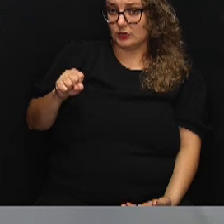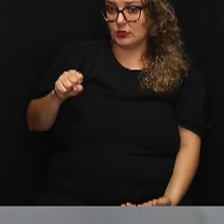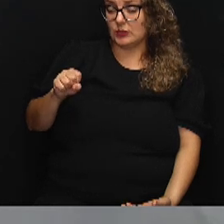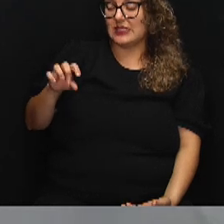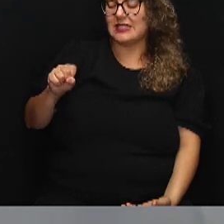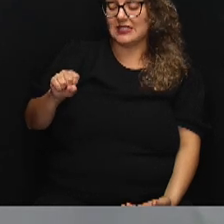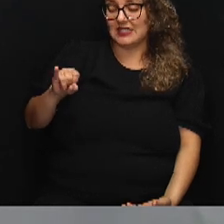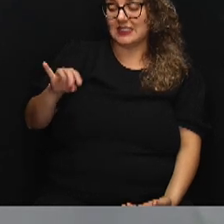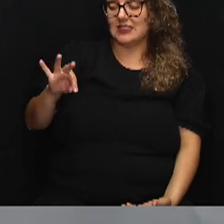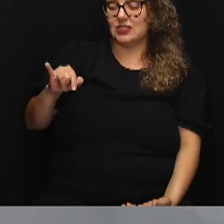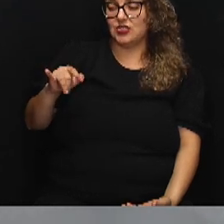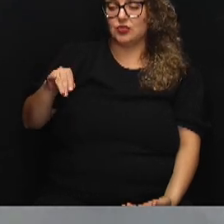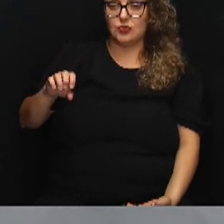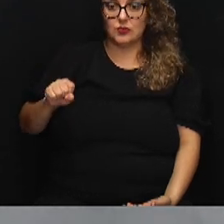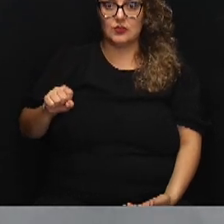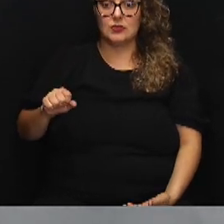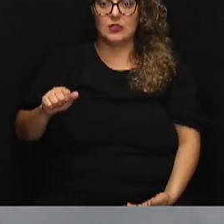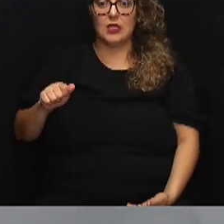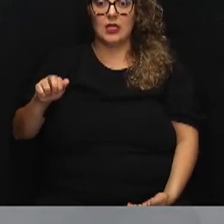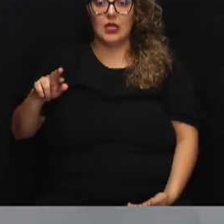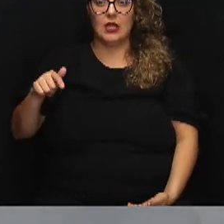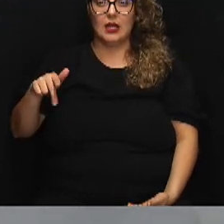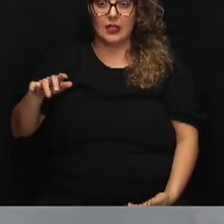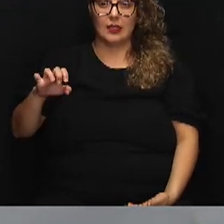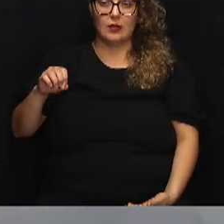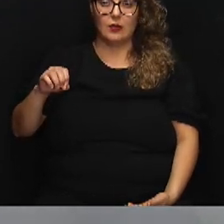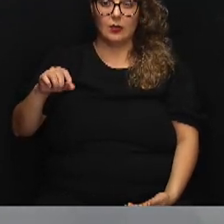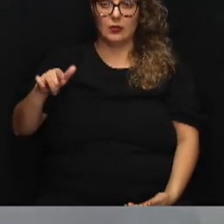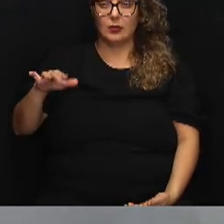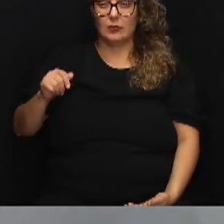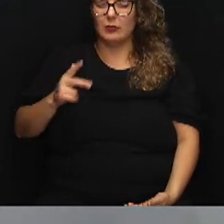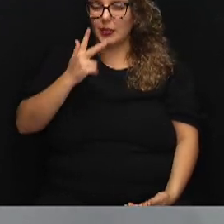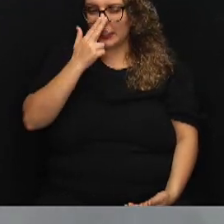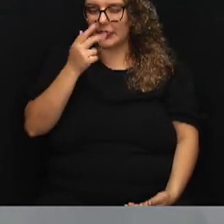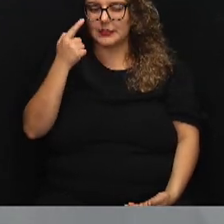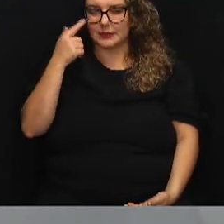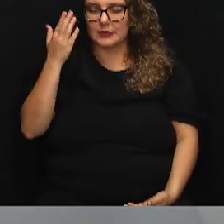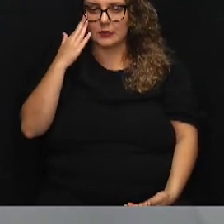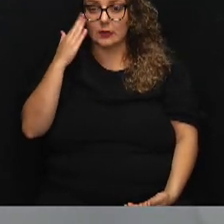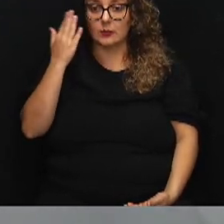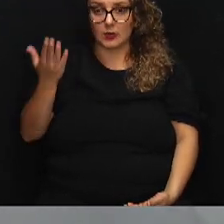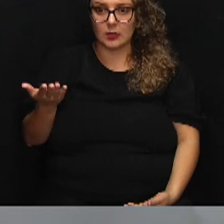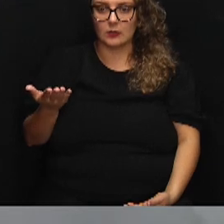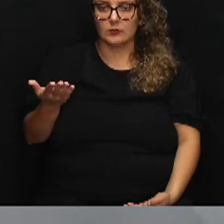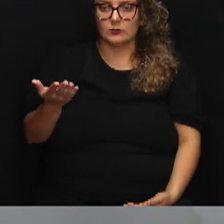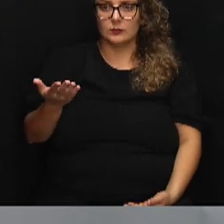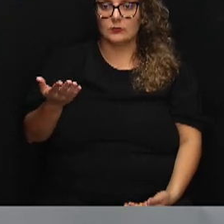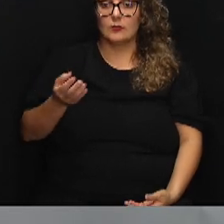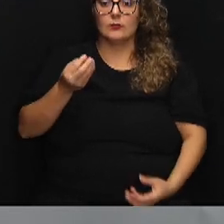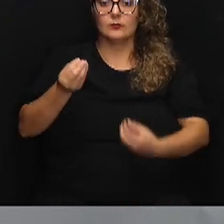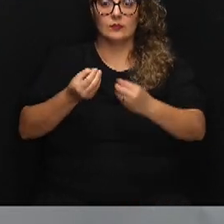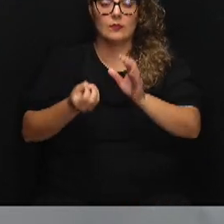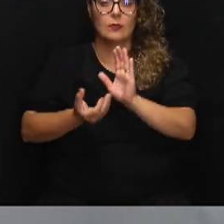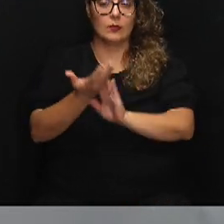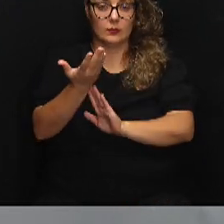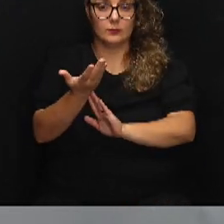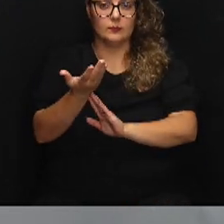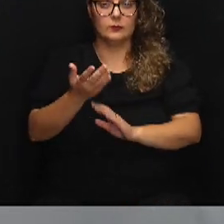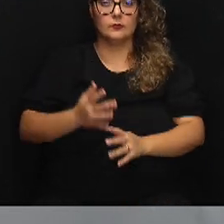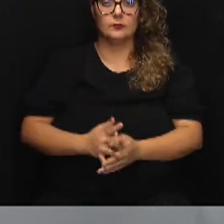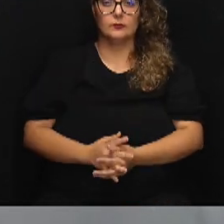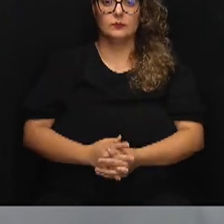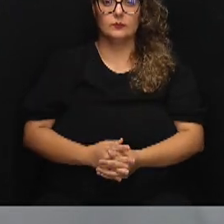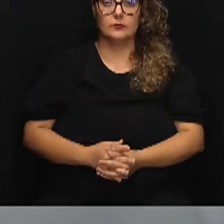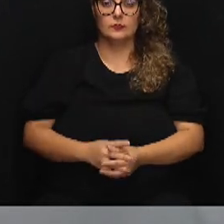vários indícios, sim. Então, eles parece que sabiam, aparece essa ideia agora, eles sabiam como criar essa